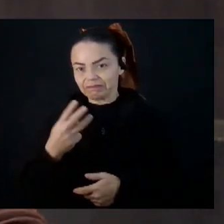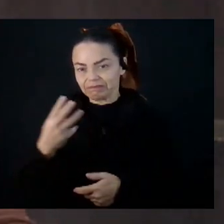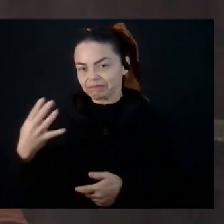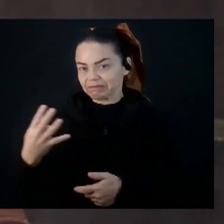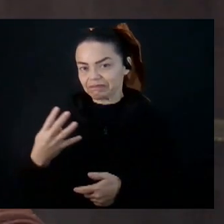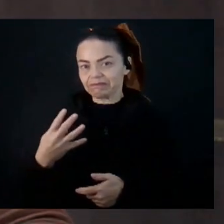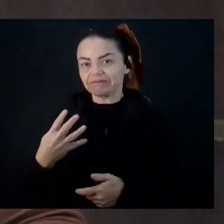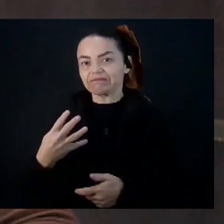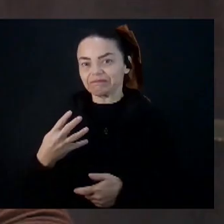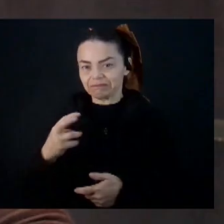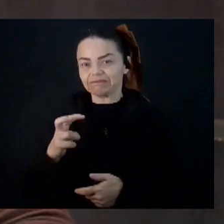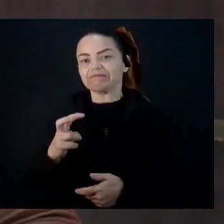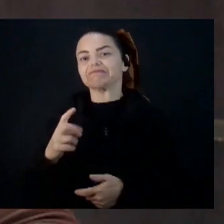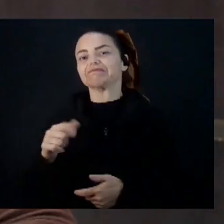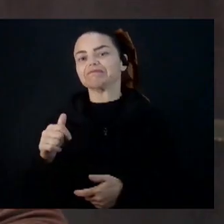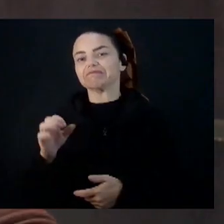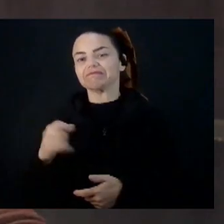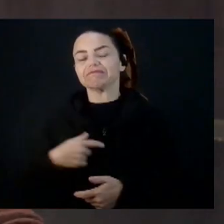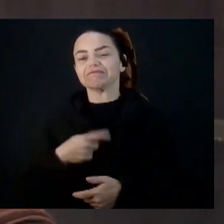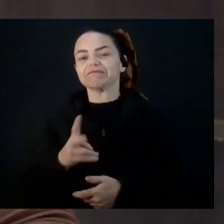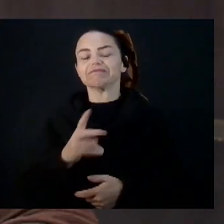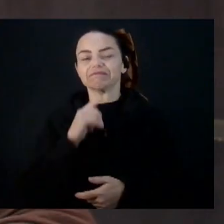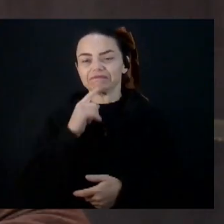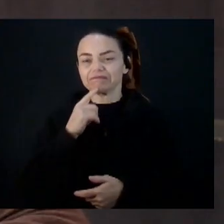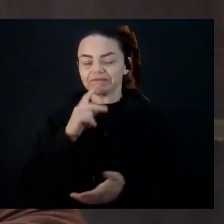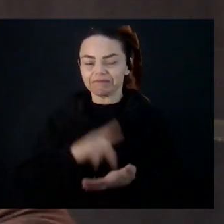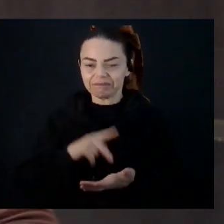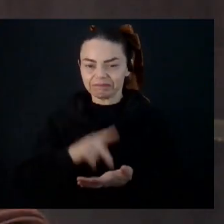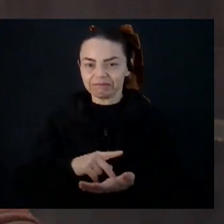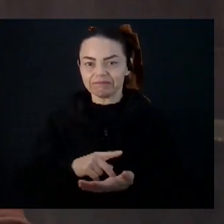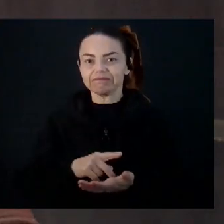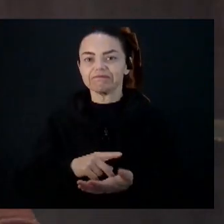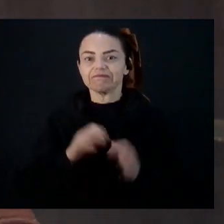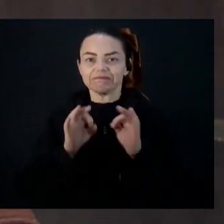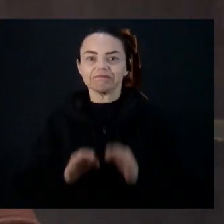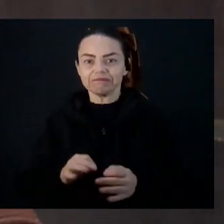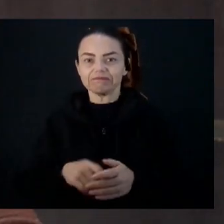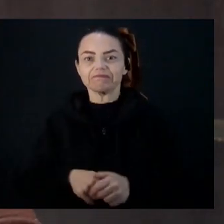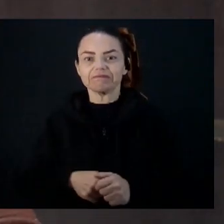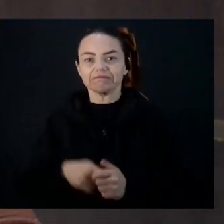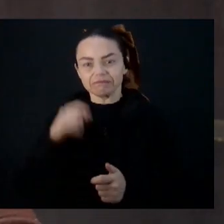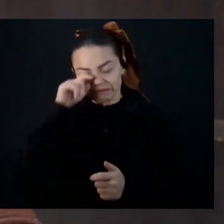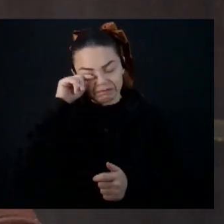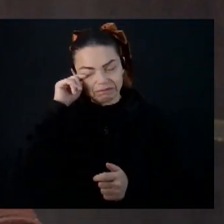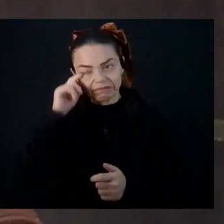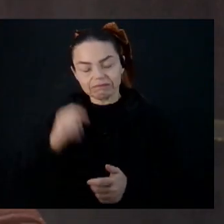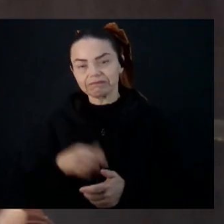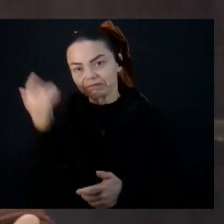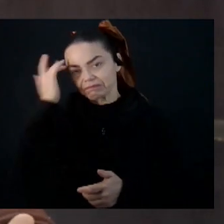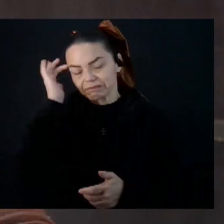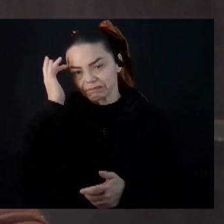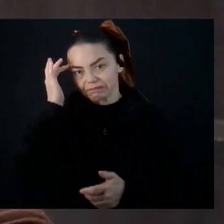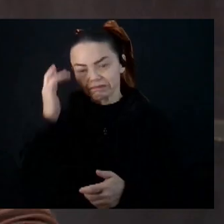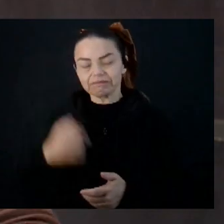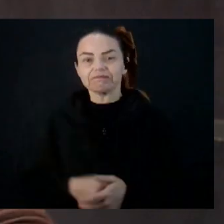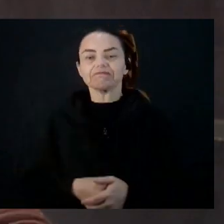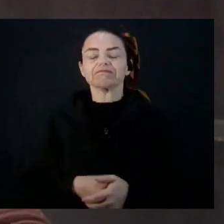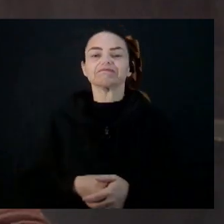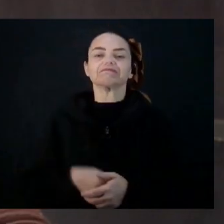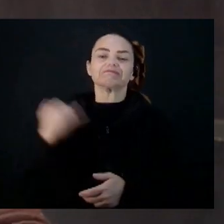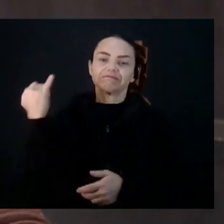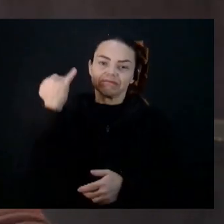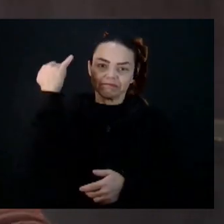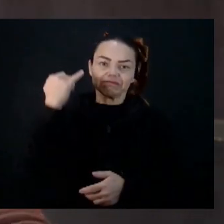a gente sempre vai estar com essa dúvida realmente se a gente está fazendo certo, né? Eu acho que o mais importante é a gente